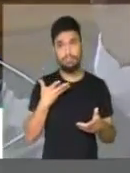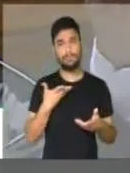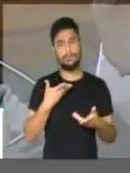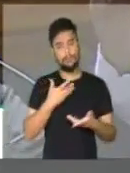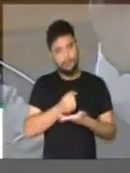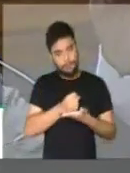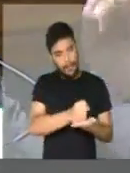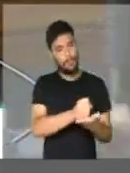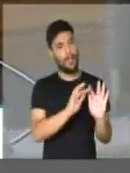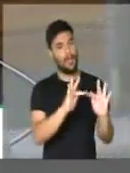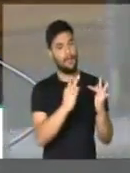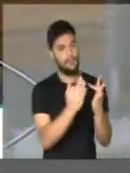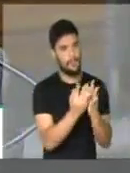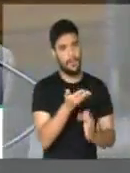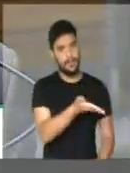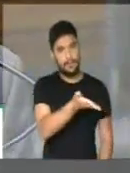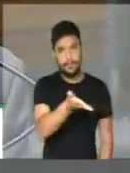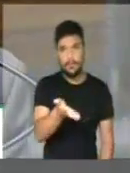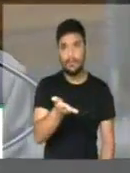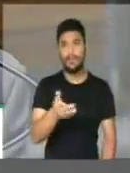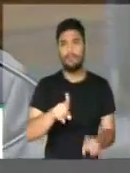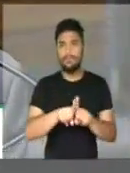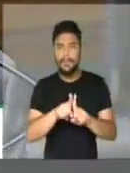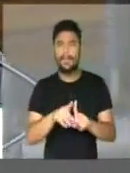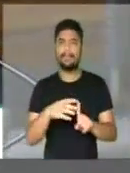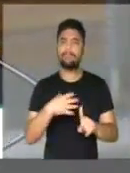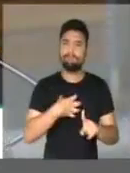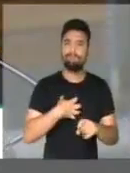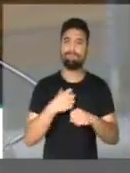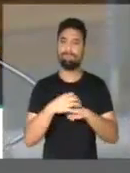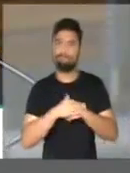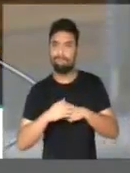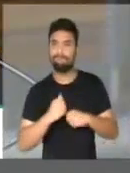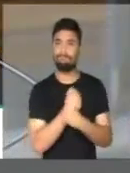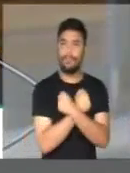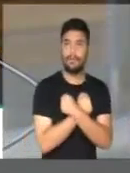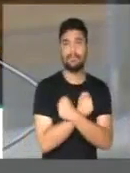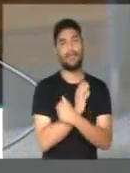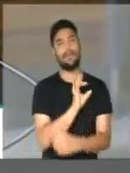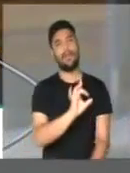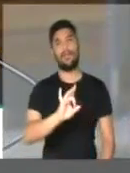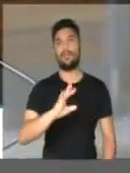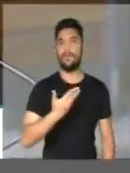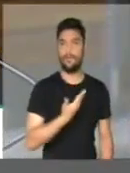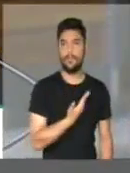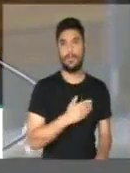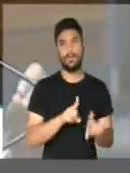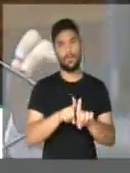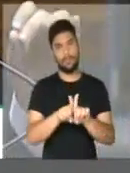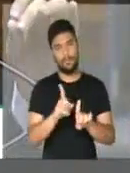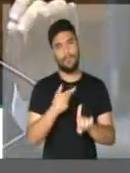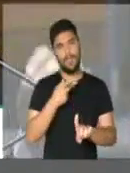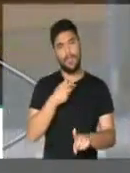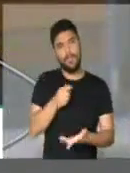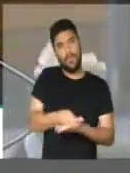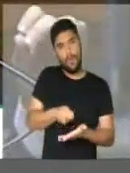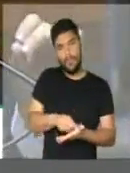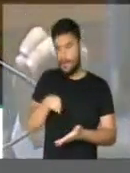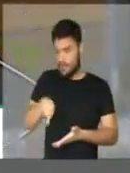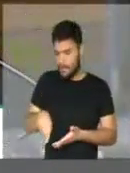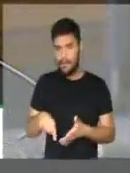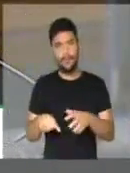me solidarizar com as famílias abraçar os meus amigos e ao mesmo tempo exigir com que